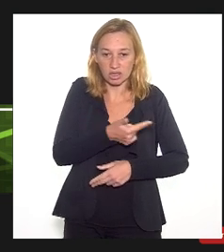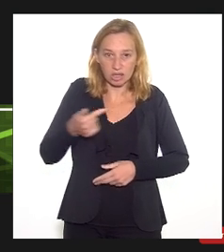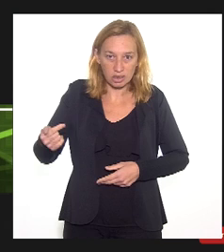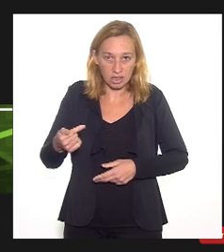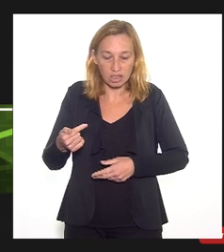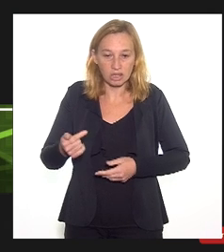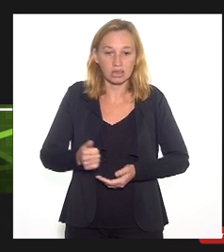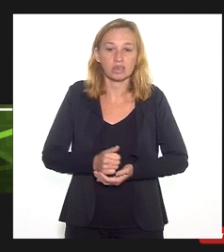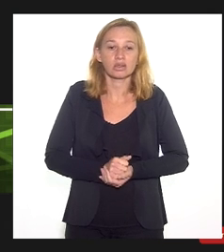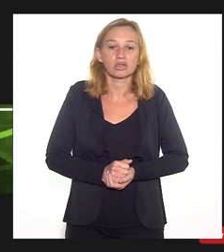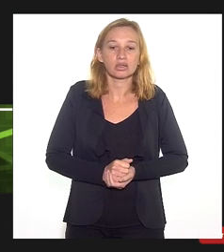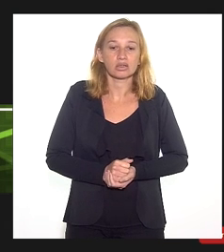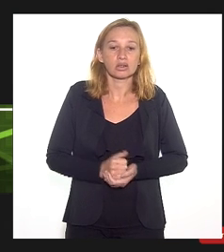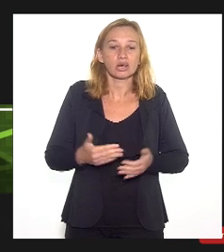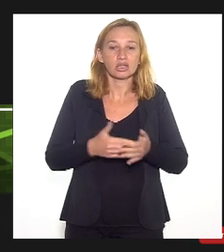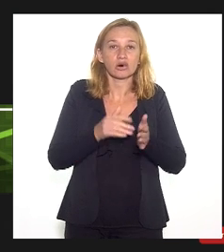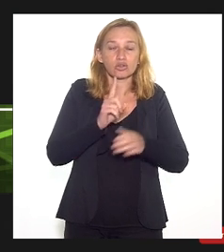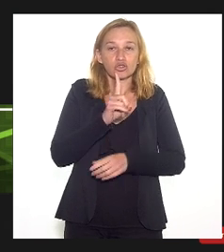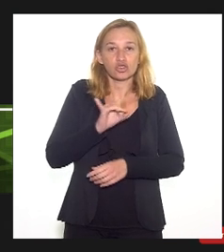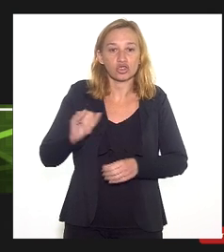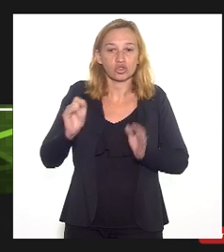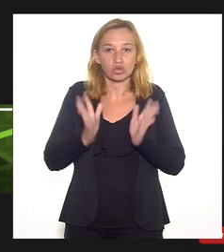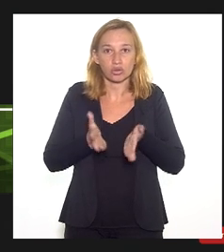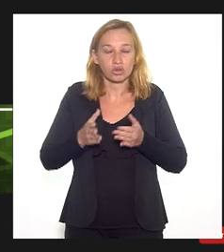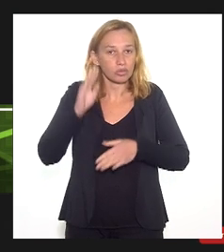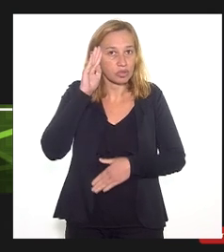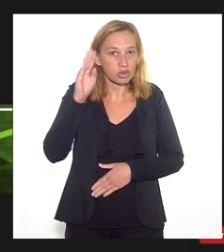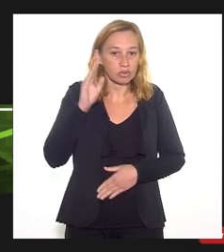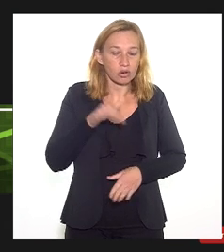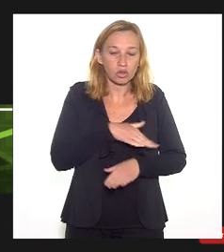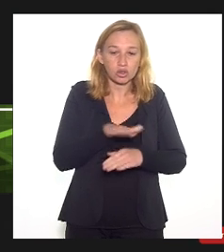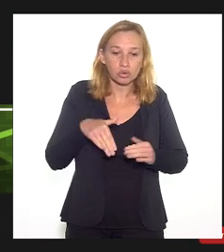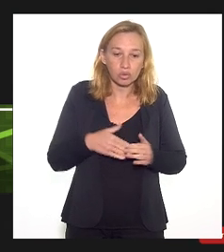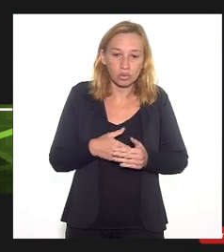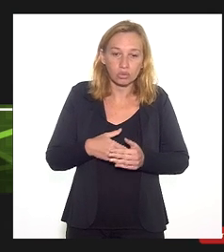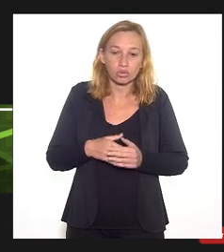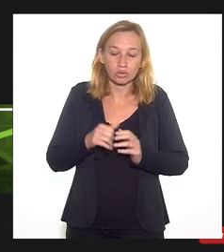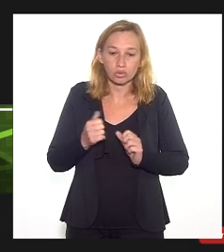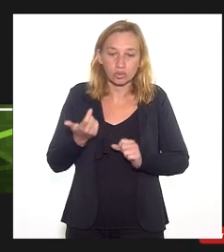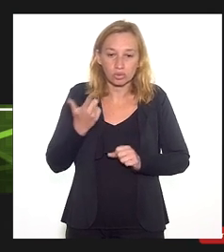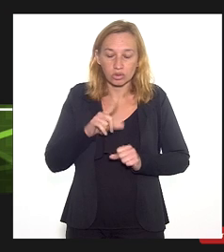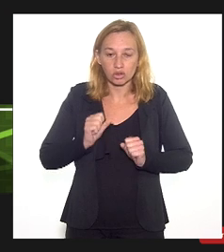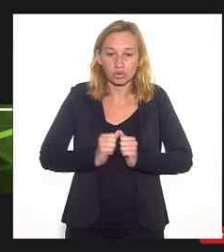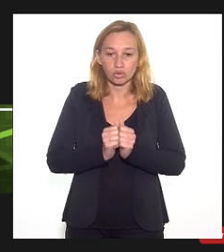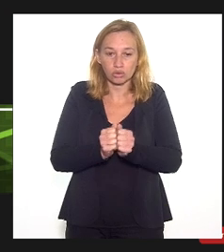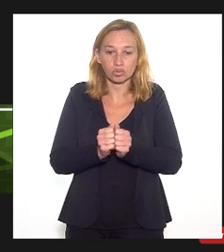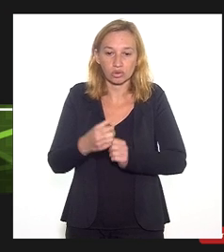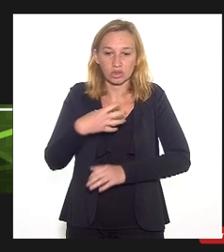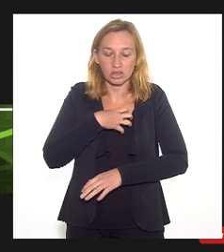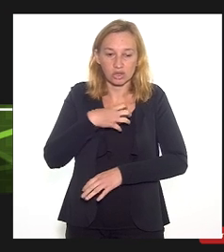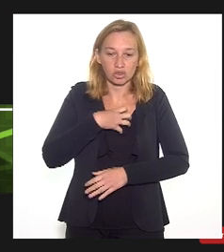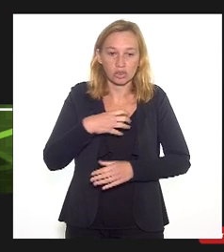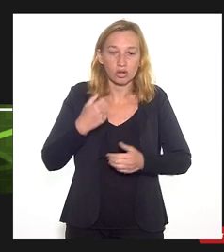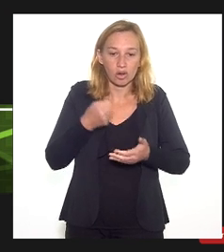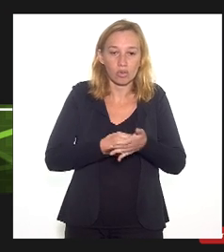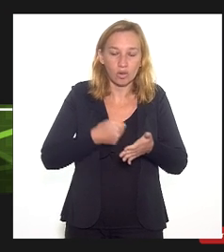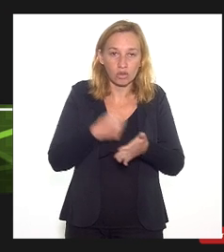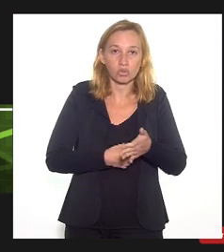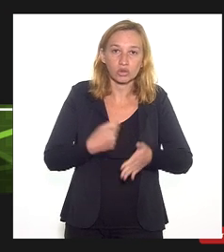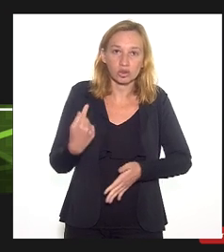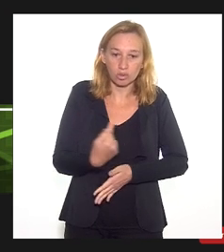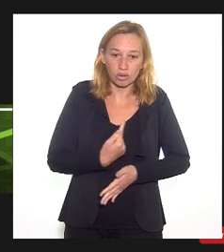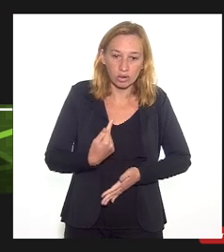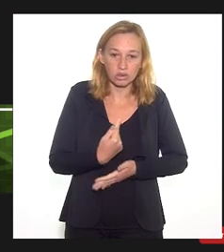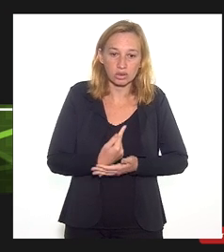da aprovação da PEC até os dias de hoje e que é fundamental que todas e todos aqui estejamos juntos nesse sentido é uma luta que é de todos nós